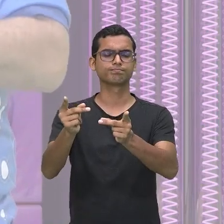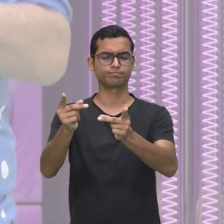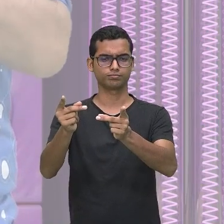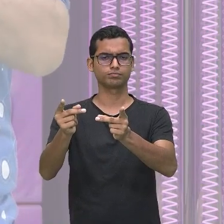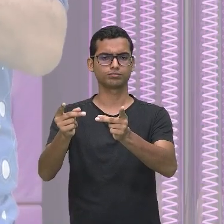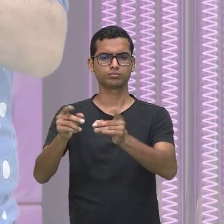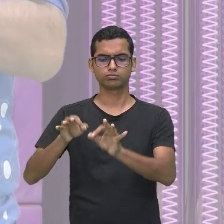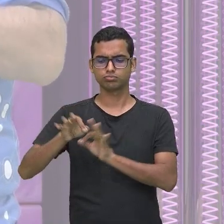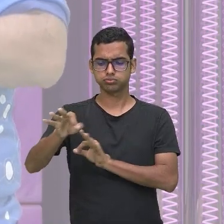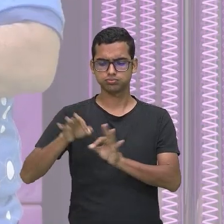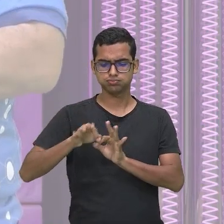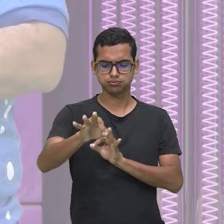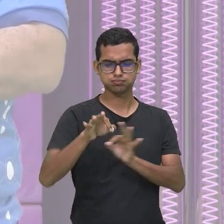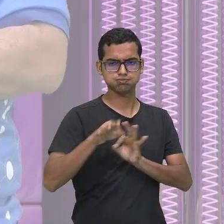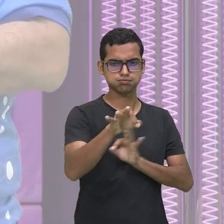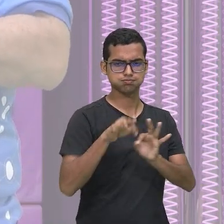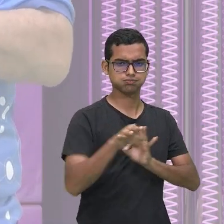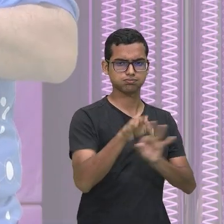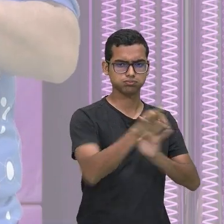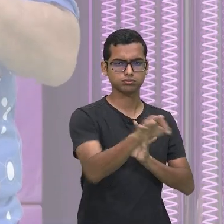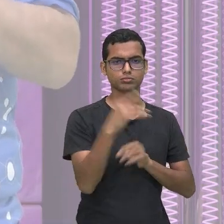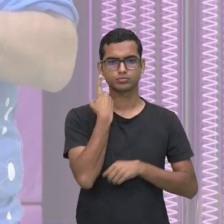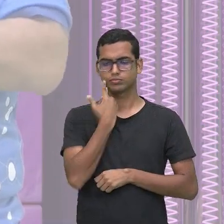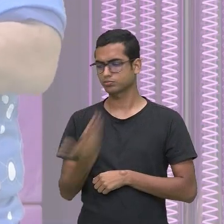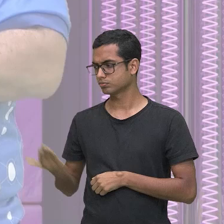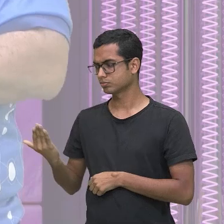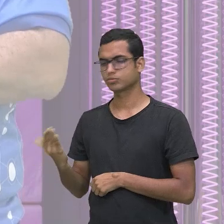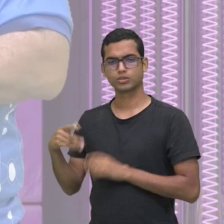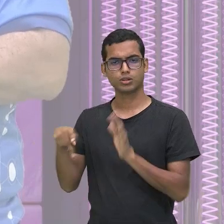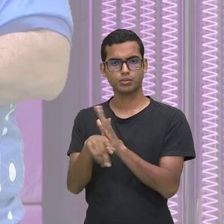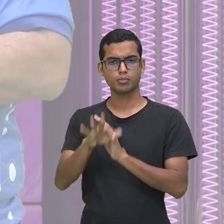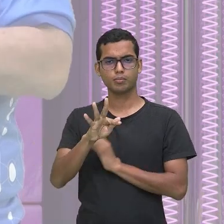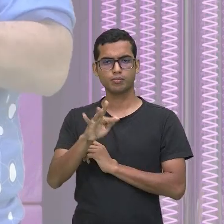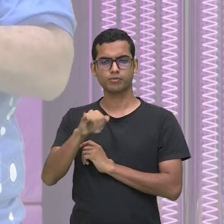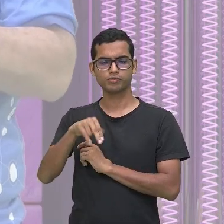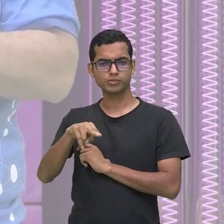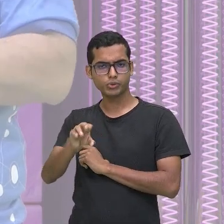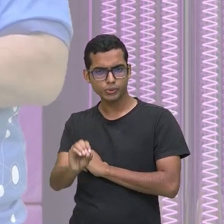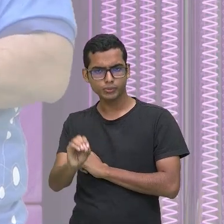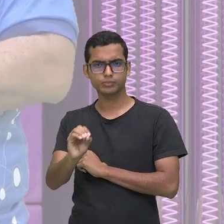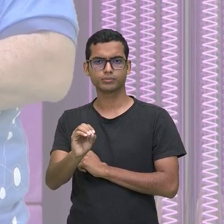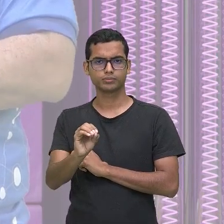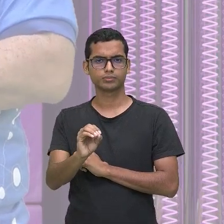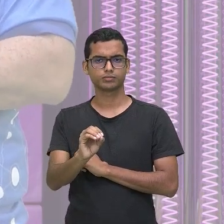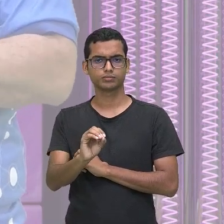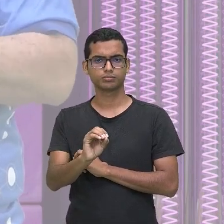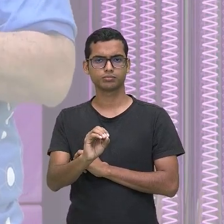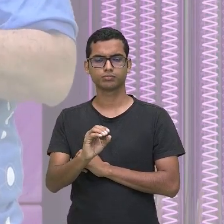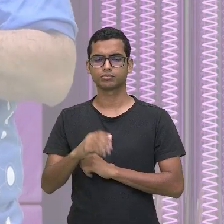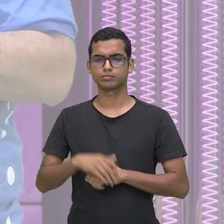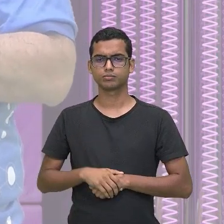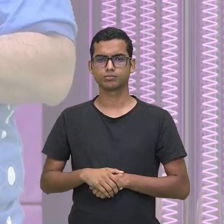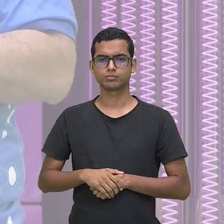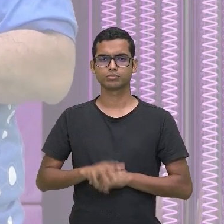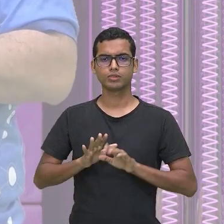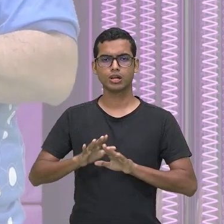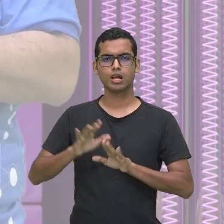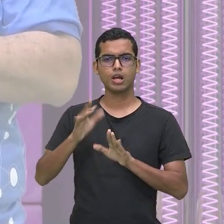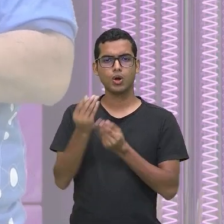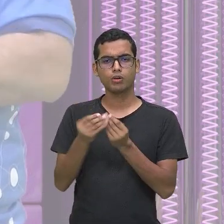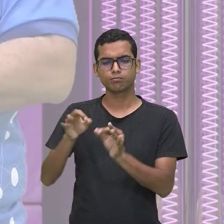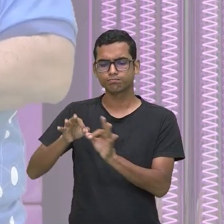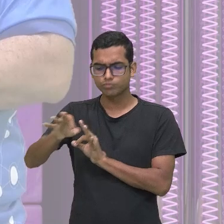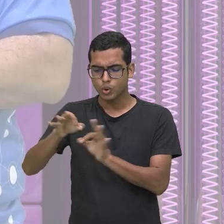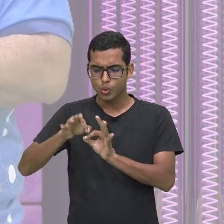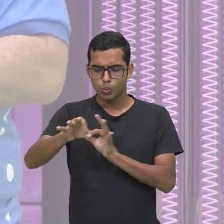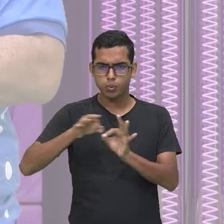é fino, tá bom? Tão fino, a ideia de não tem dimensão, enfim, né? Mas ele é fininho e formado